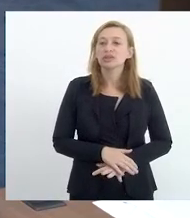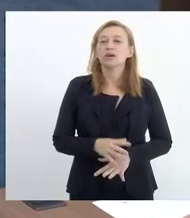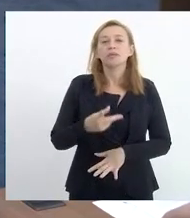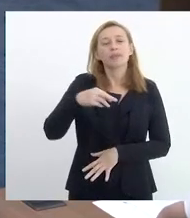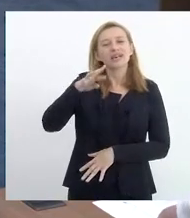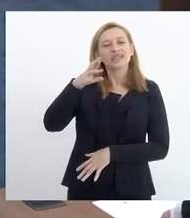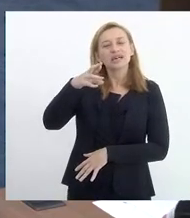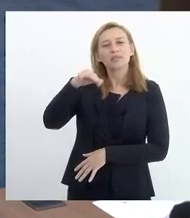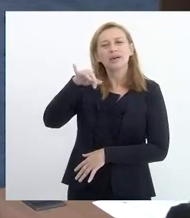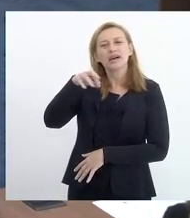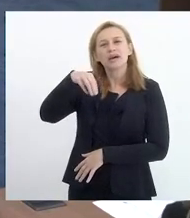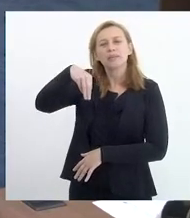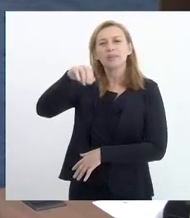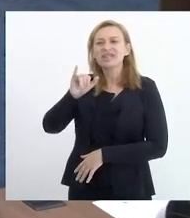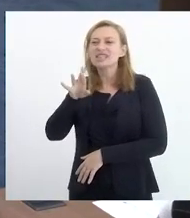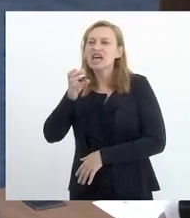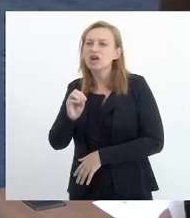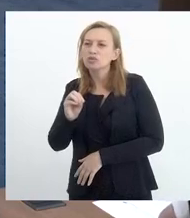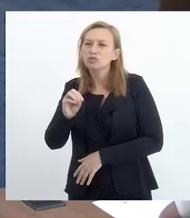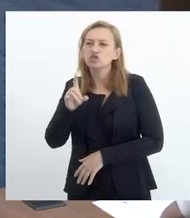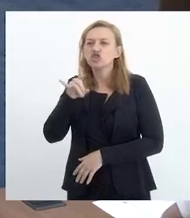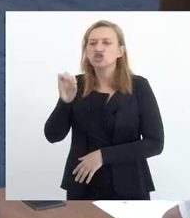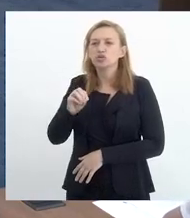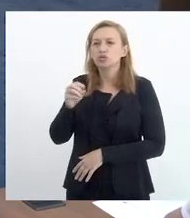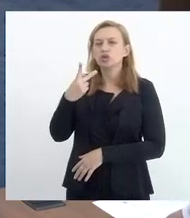Marcelo Dino, seu som está aberto.